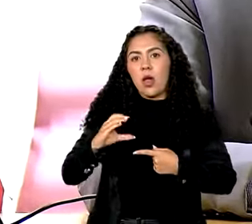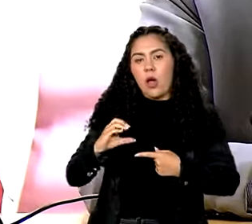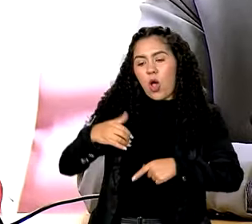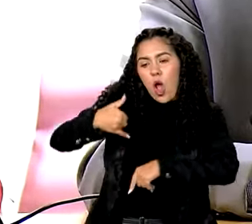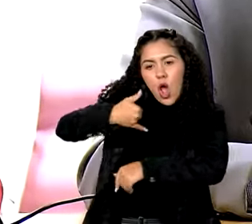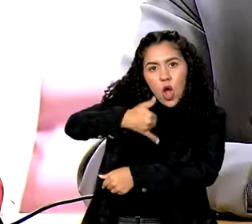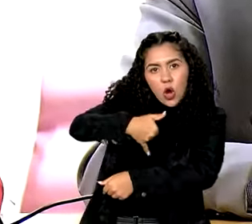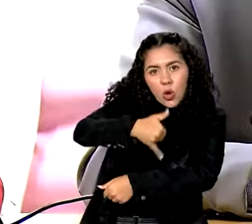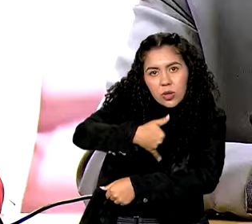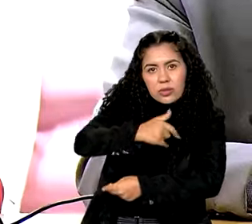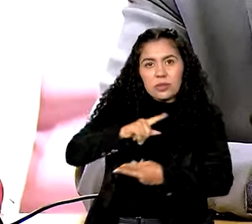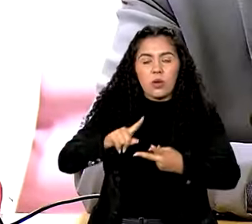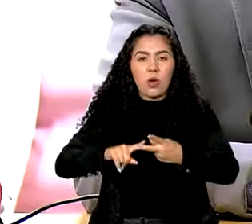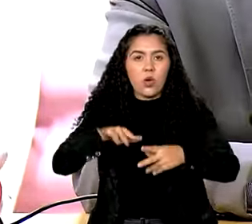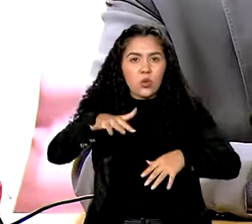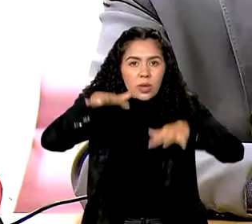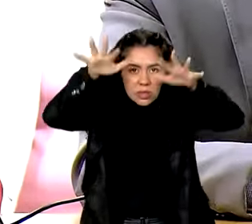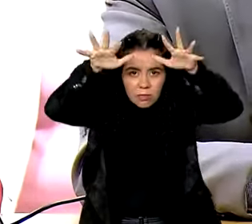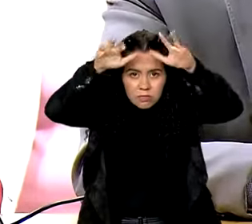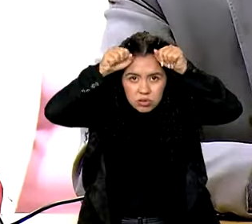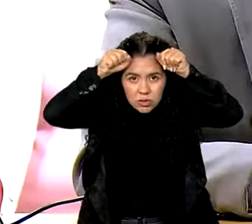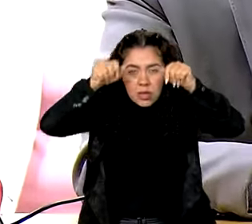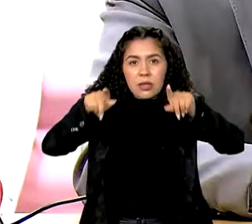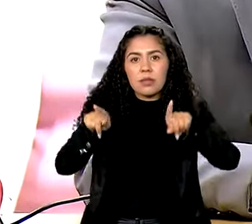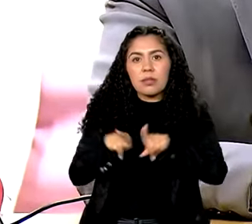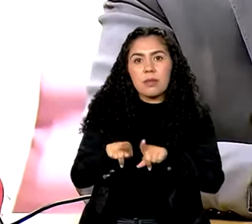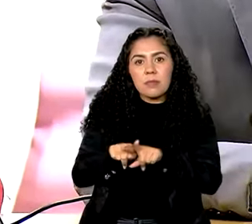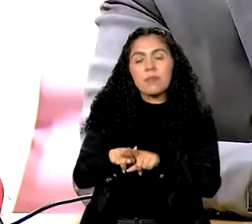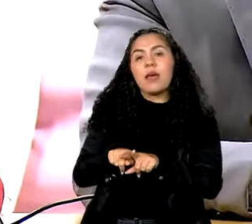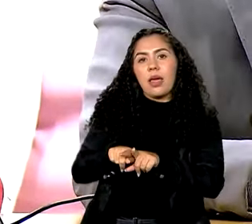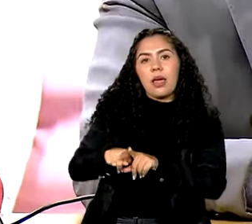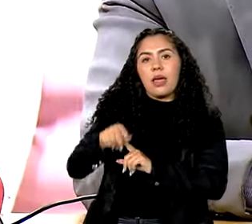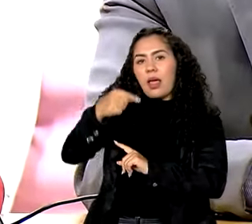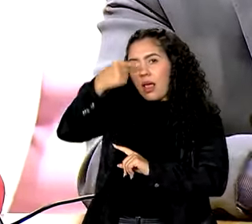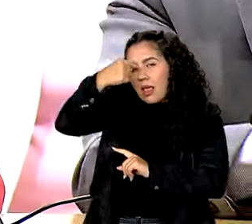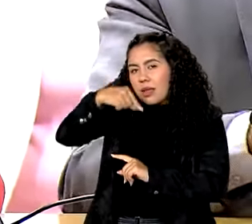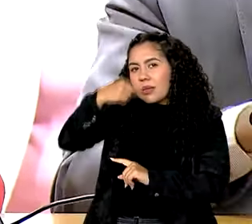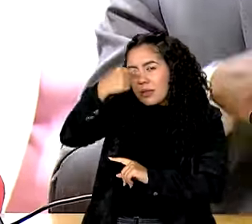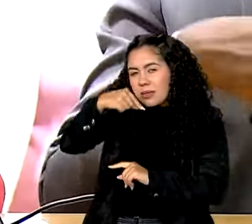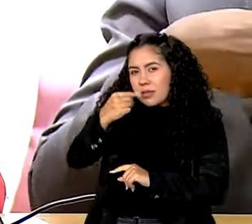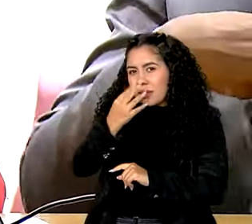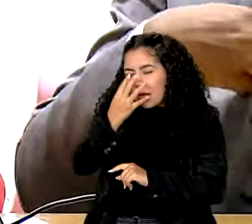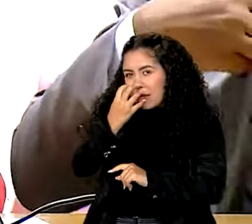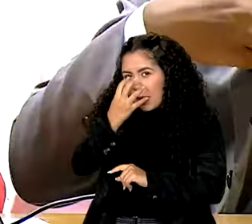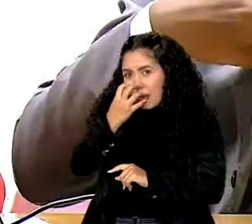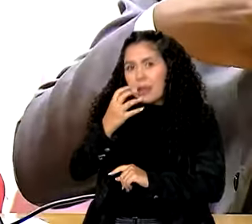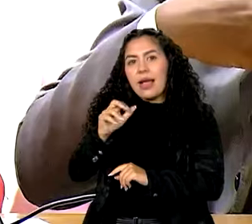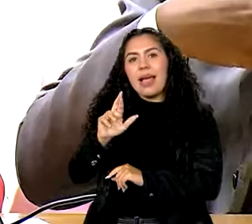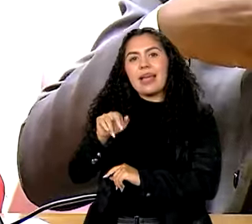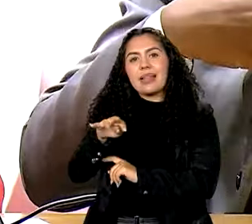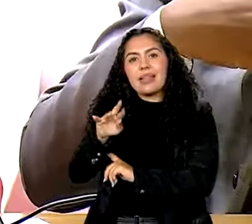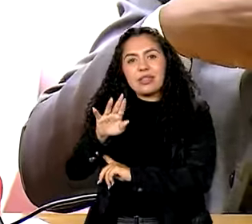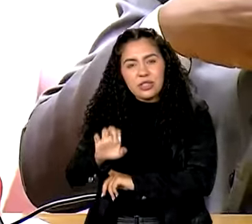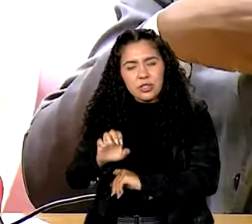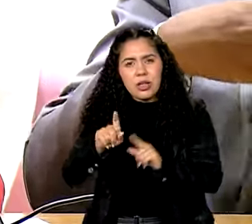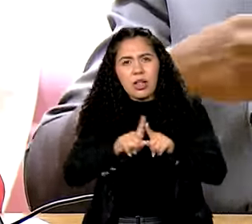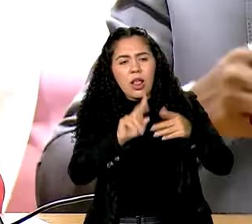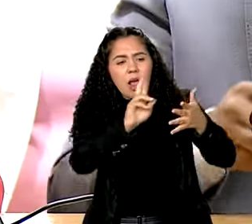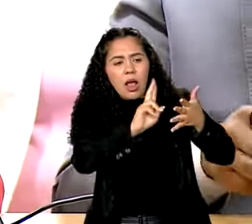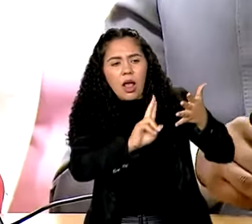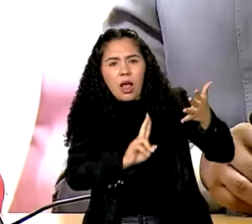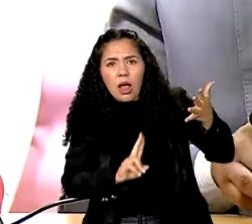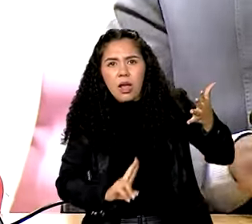alto, doença de Parkinson, glaucoma e rinite. Essa lista de gratuidade já